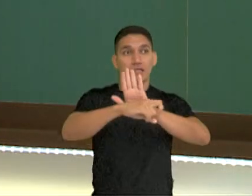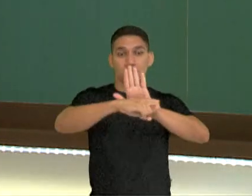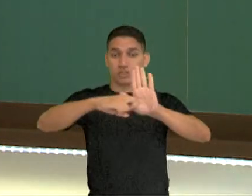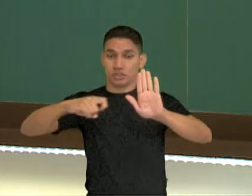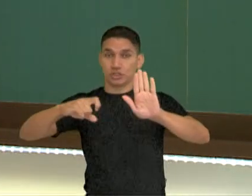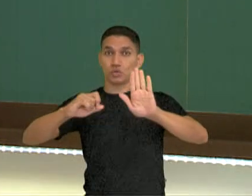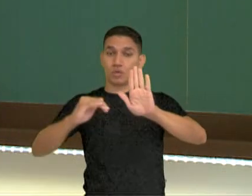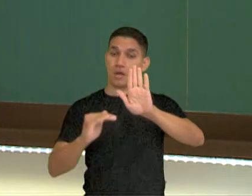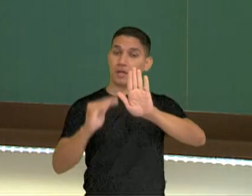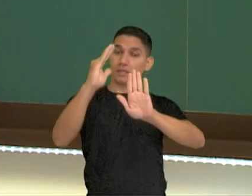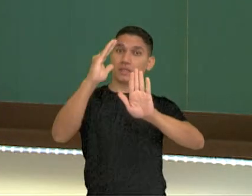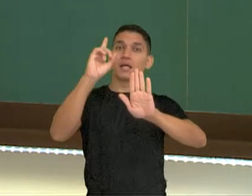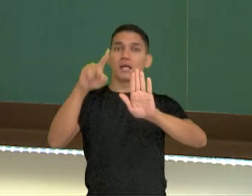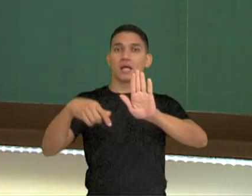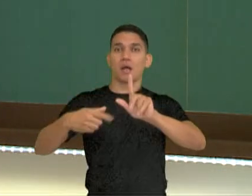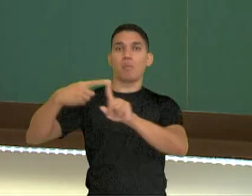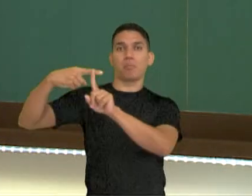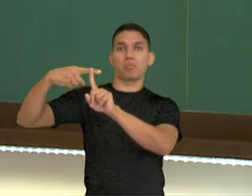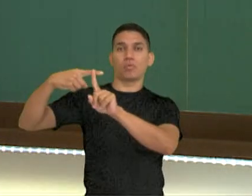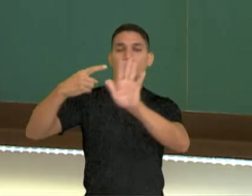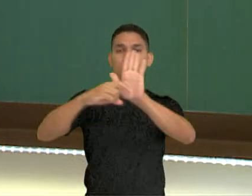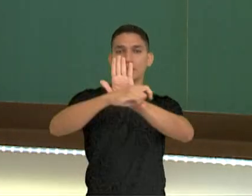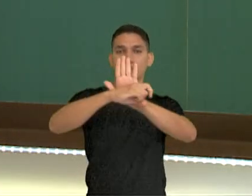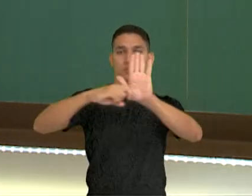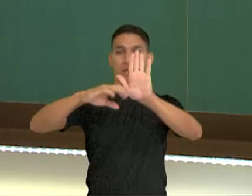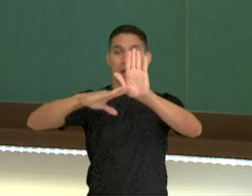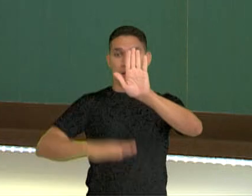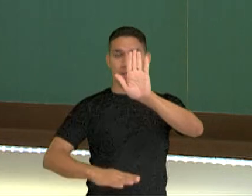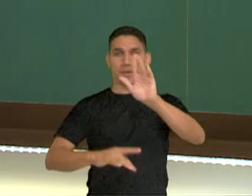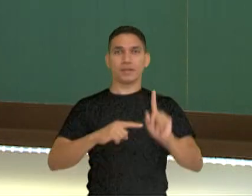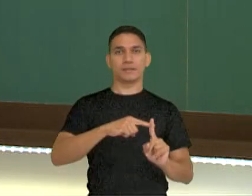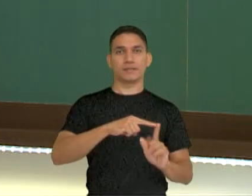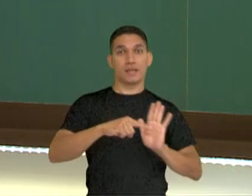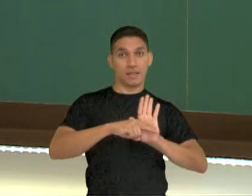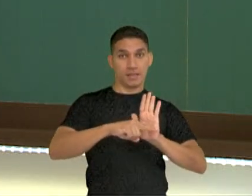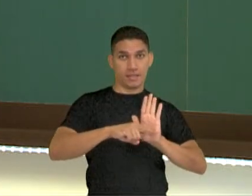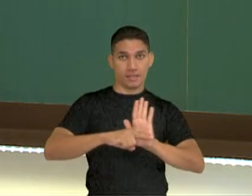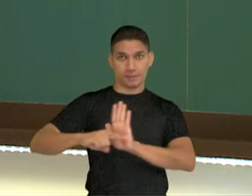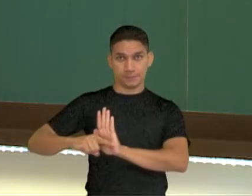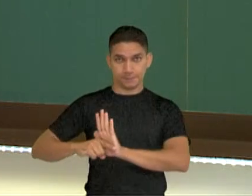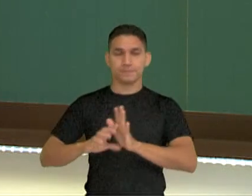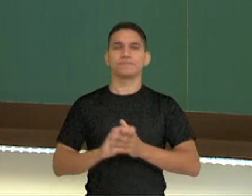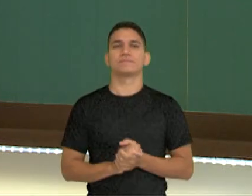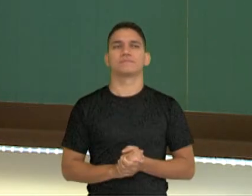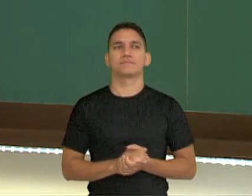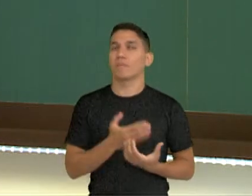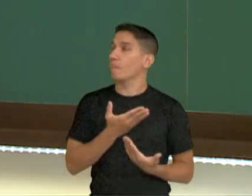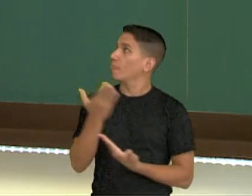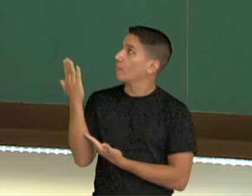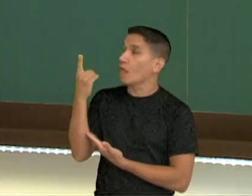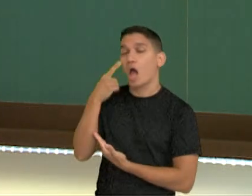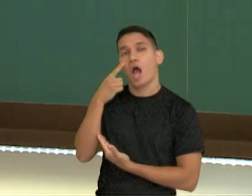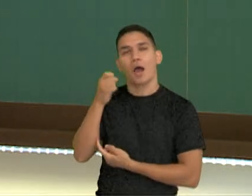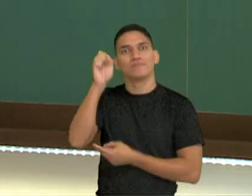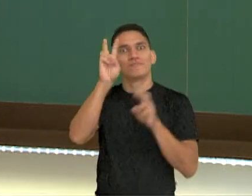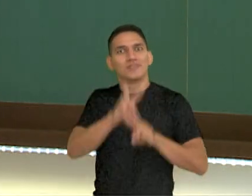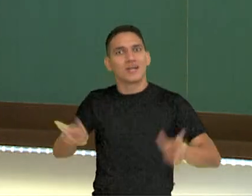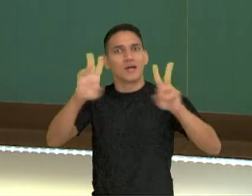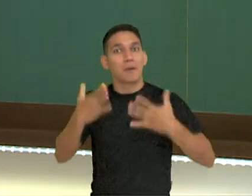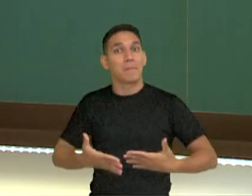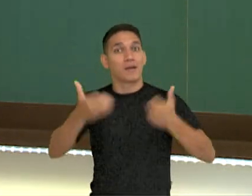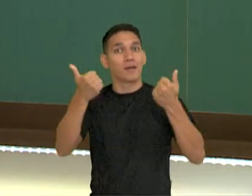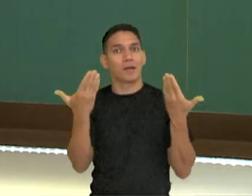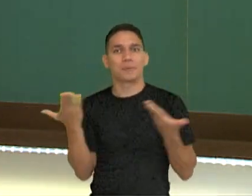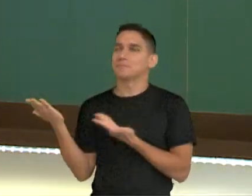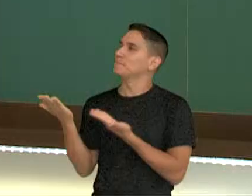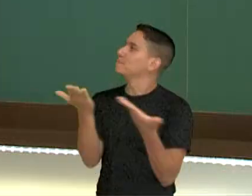tiver acima são positivos, os valores que eu tiver abaixo são negativos. Então, para ilustrar melhor, eu trouxe aqui